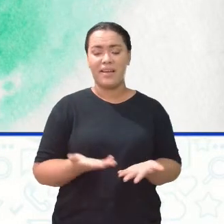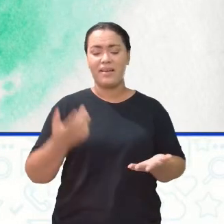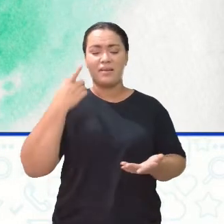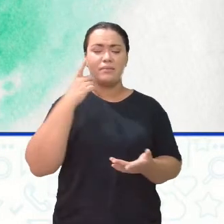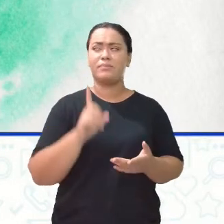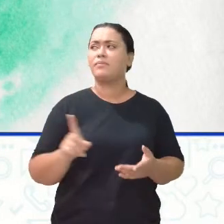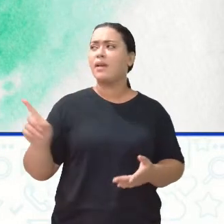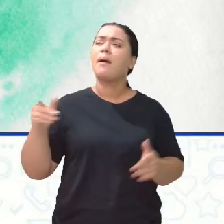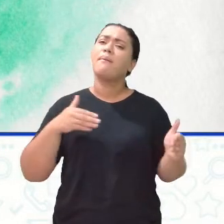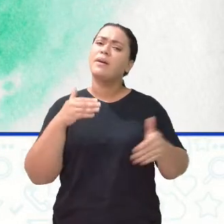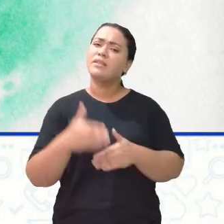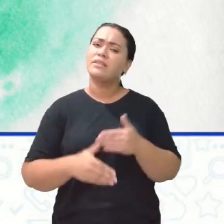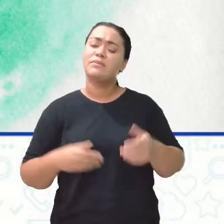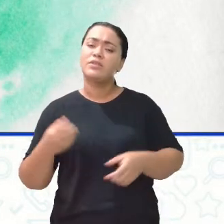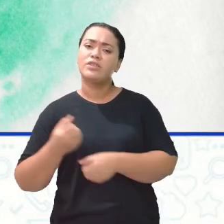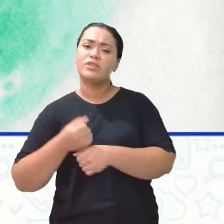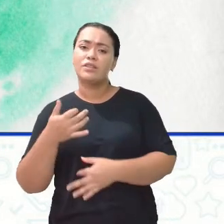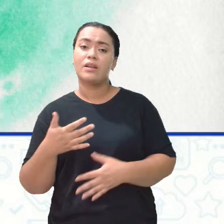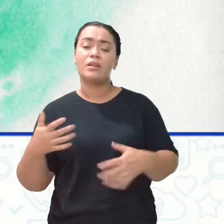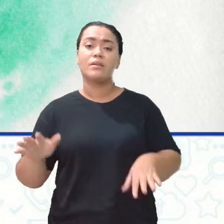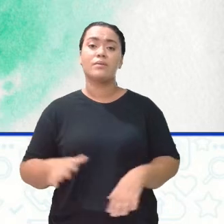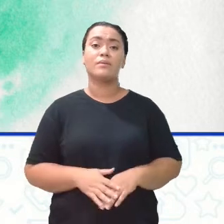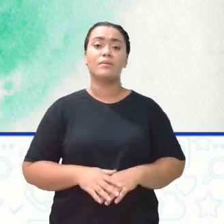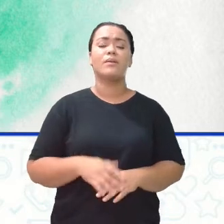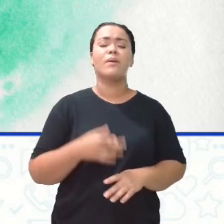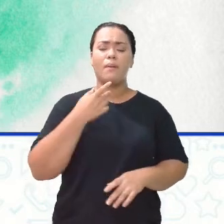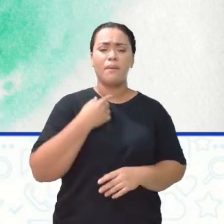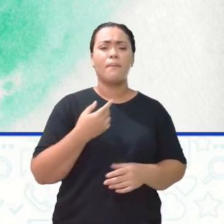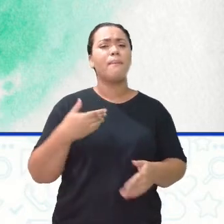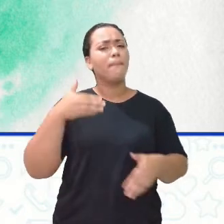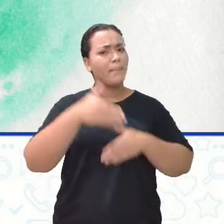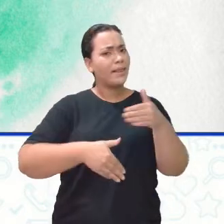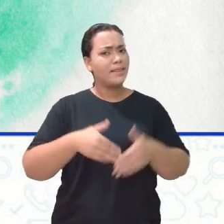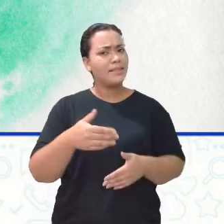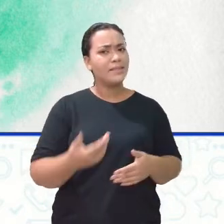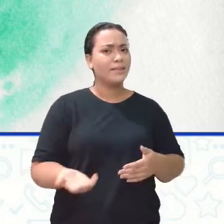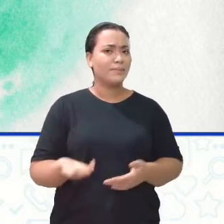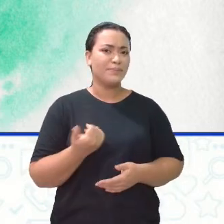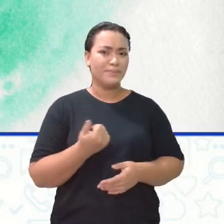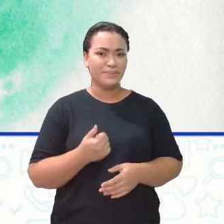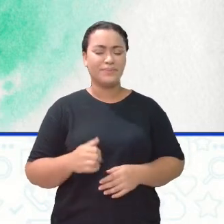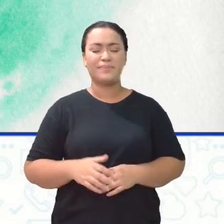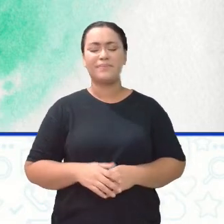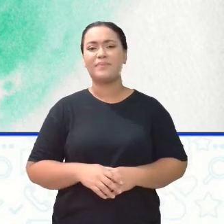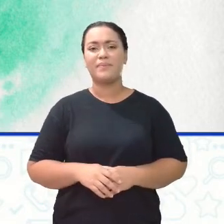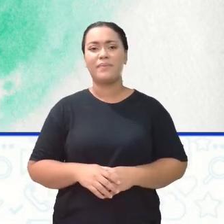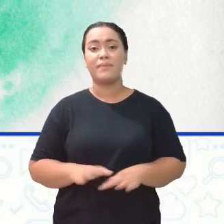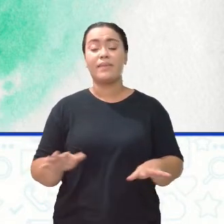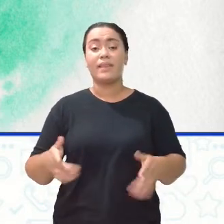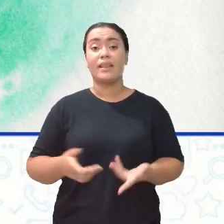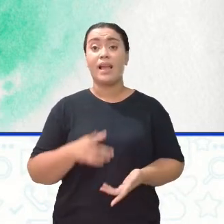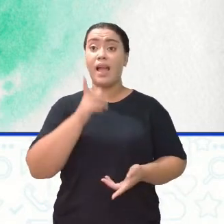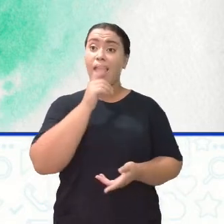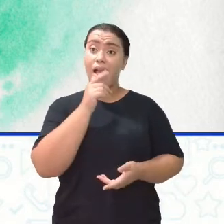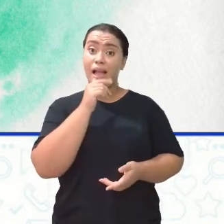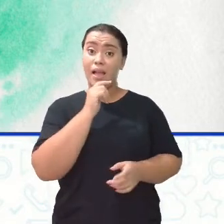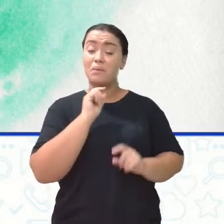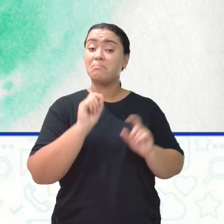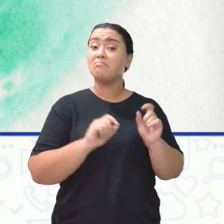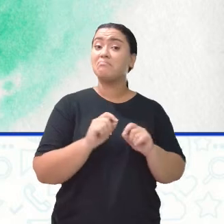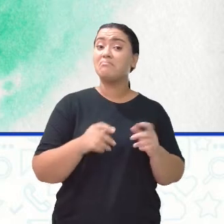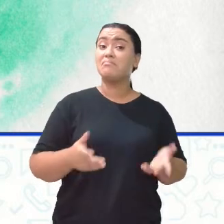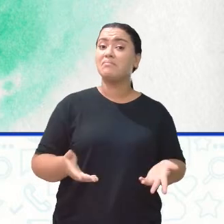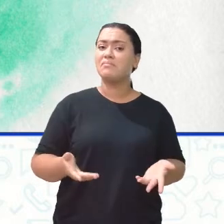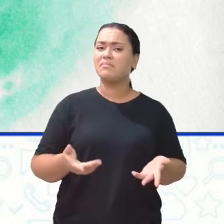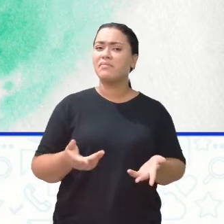no chat. Se não participar do chat, mas fala aí, participa de alguma forma. Então, ó, água. E